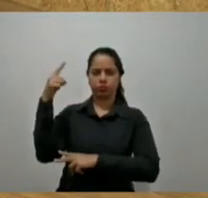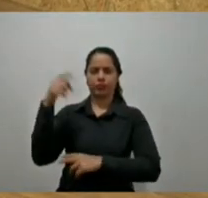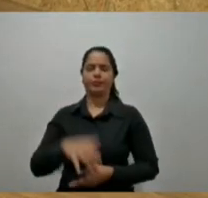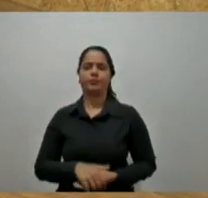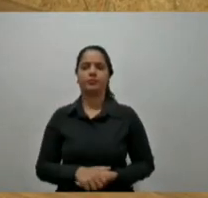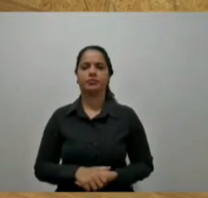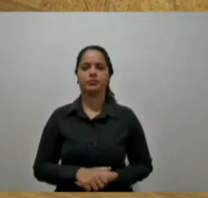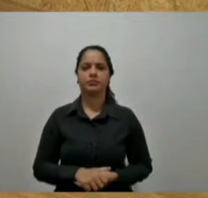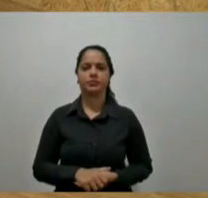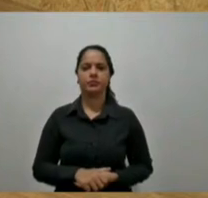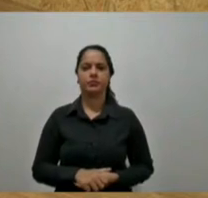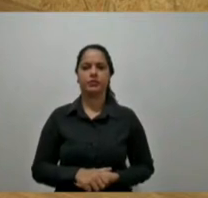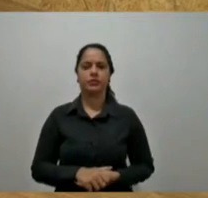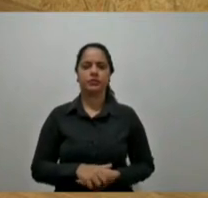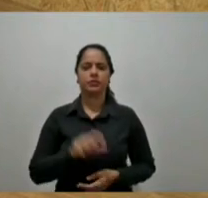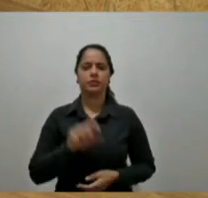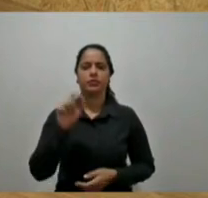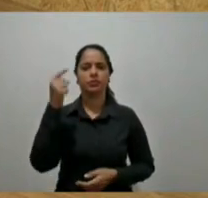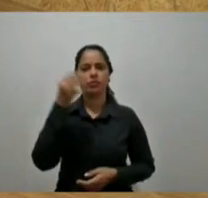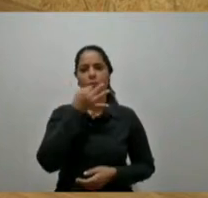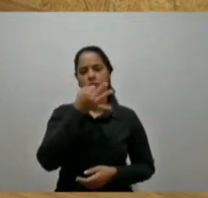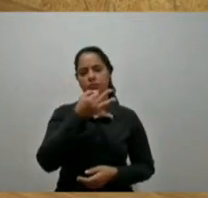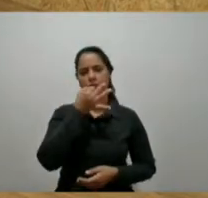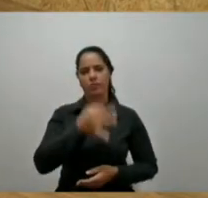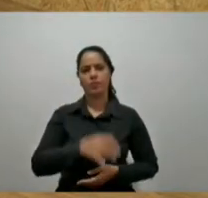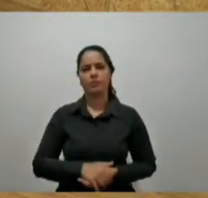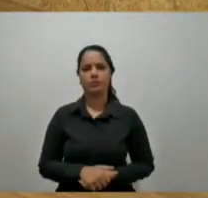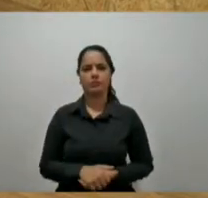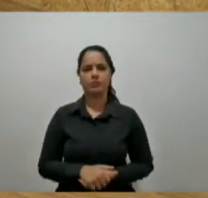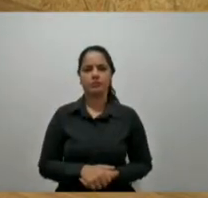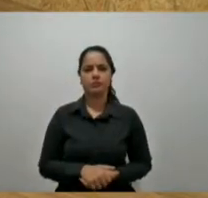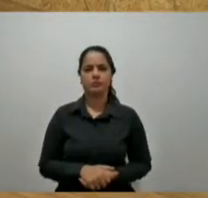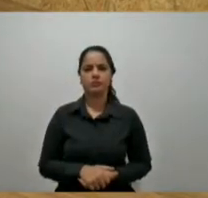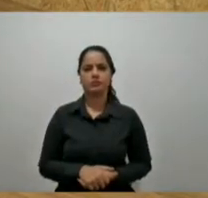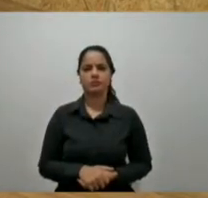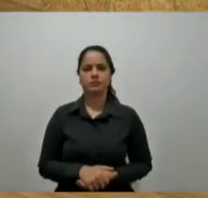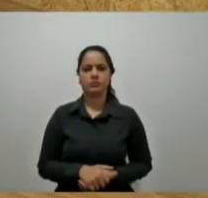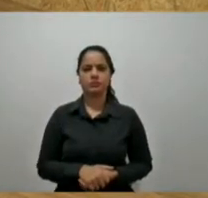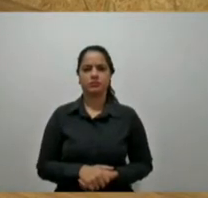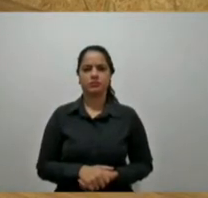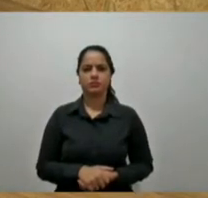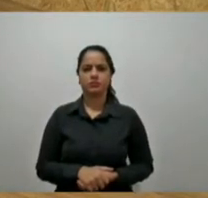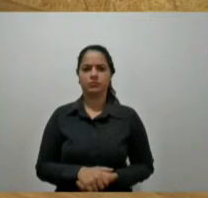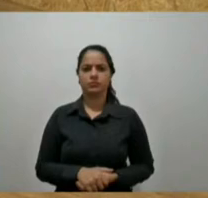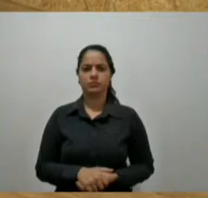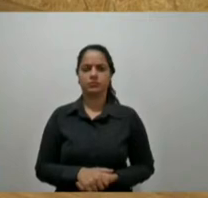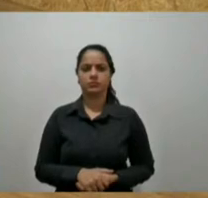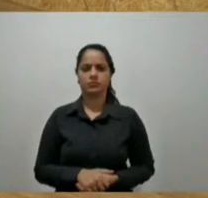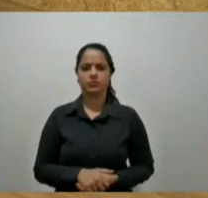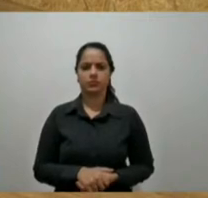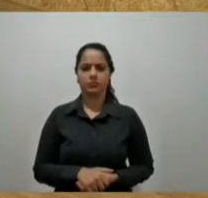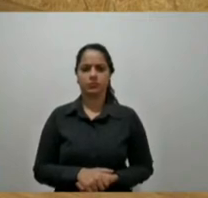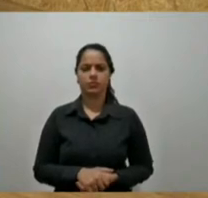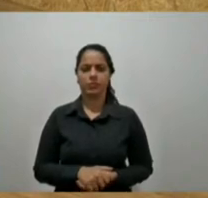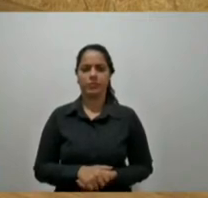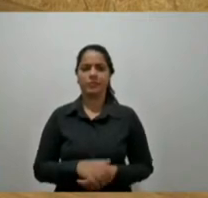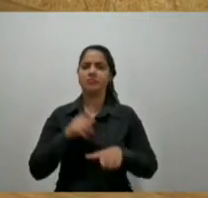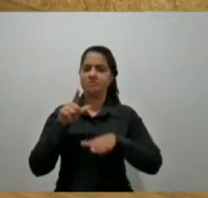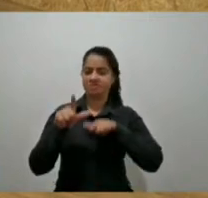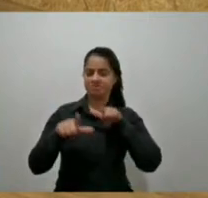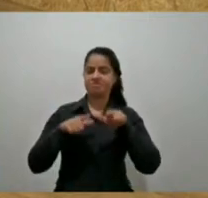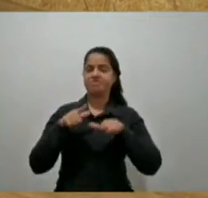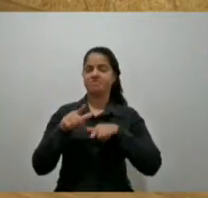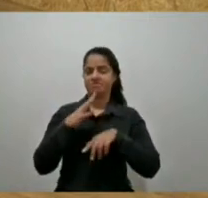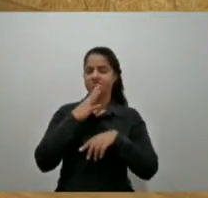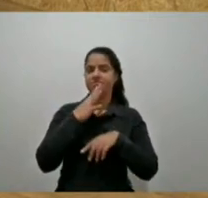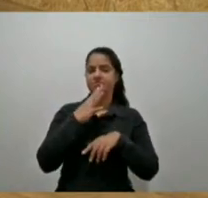consideração, Sebastião? Olha, isso é uma especialidade, isso é específico. Eu não sou